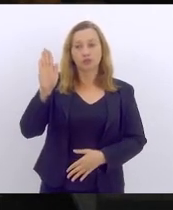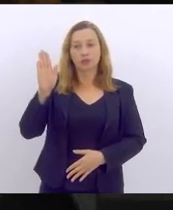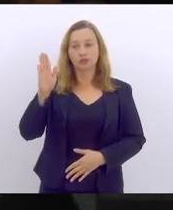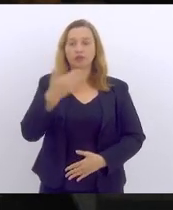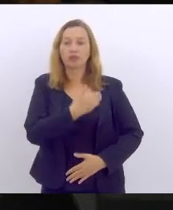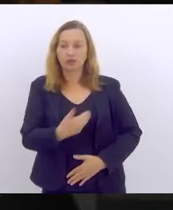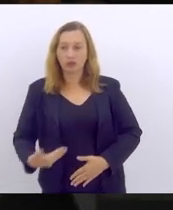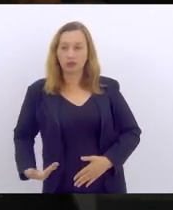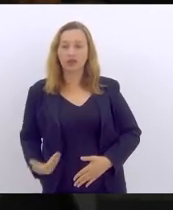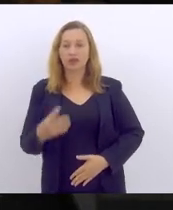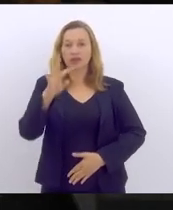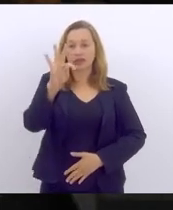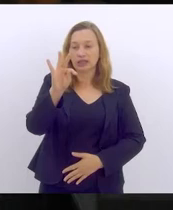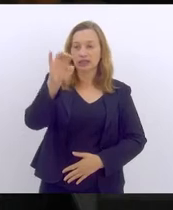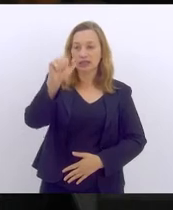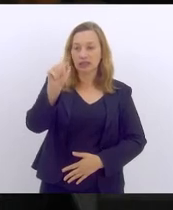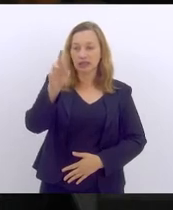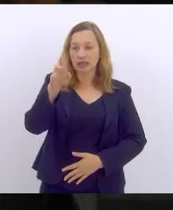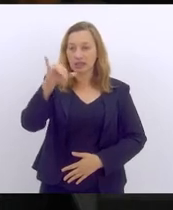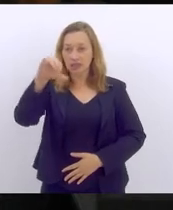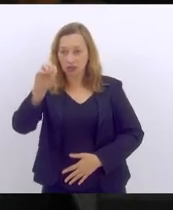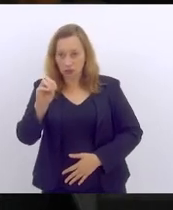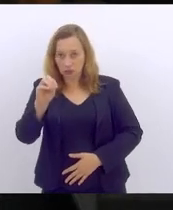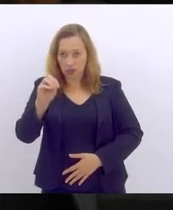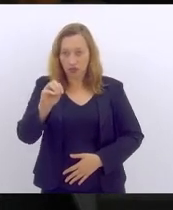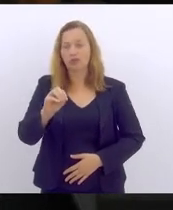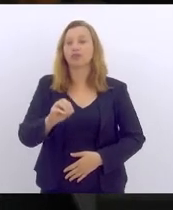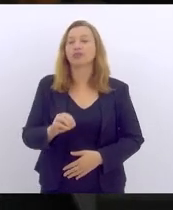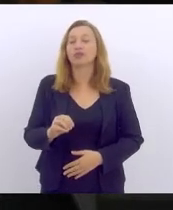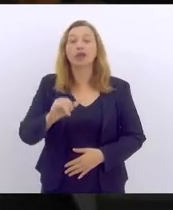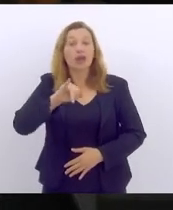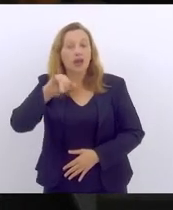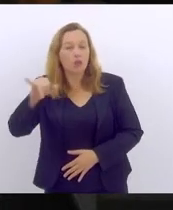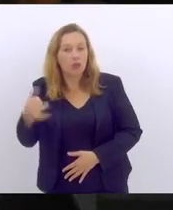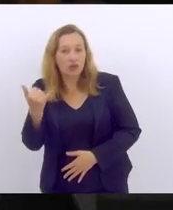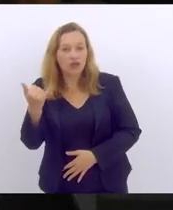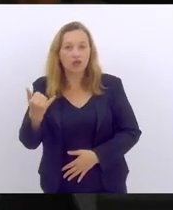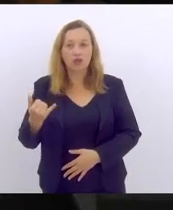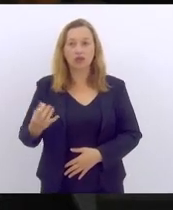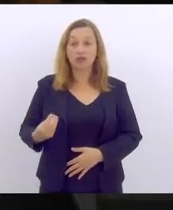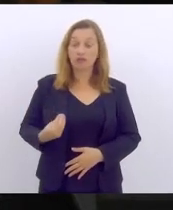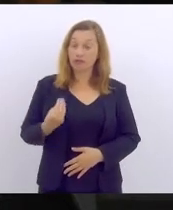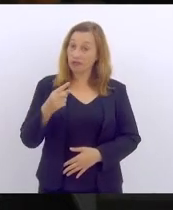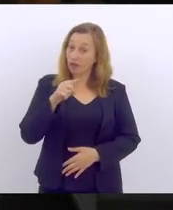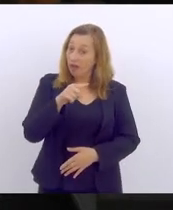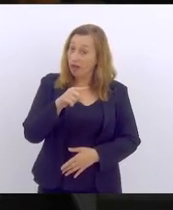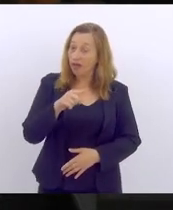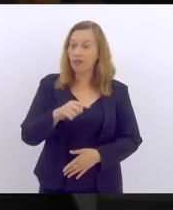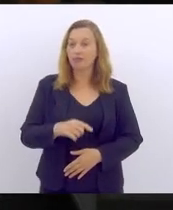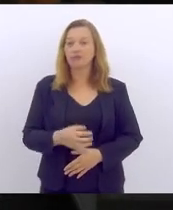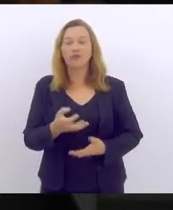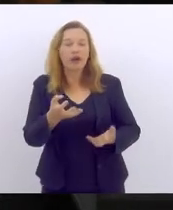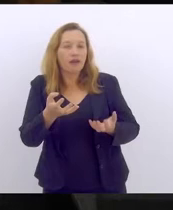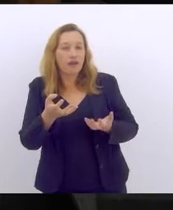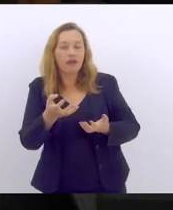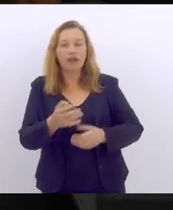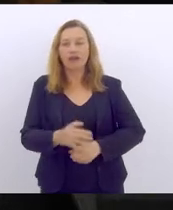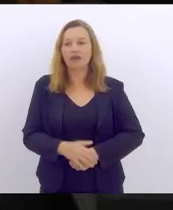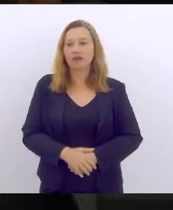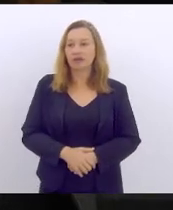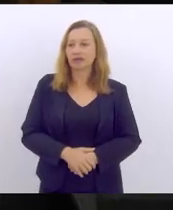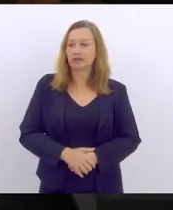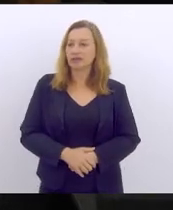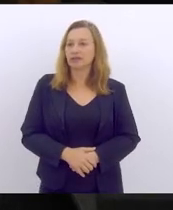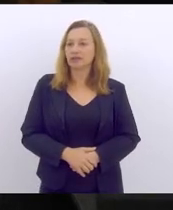Tarcísio de Freitas E aproveitou que lá estava para querer editar